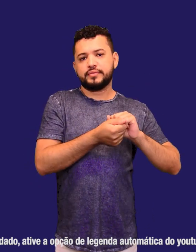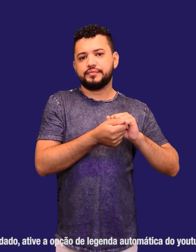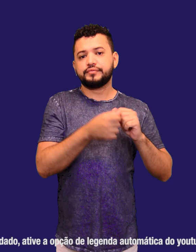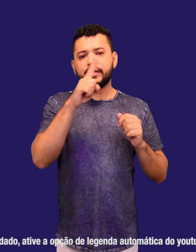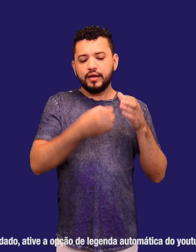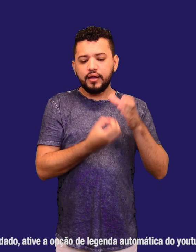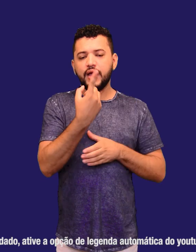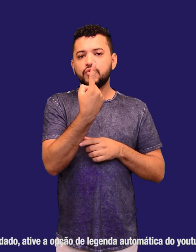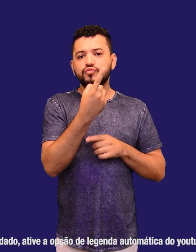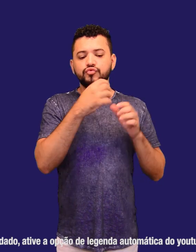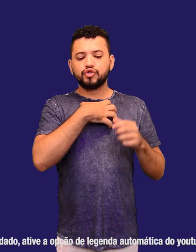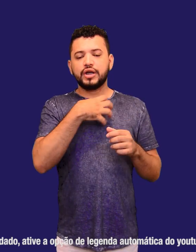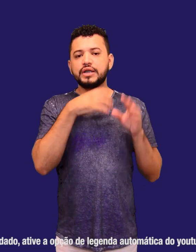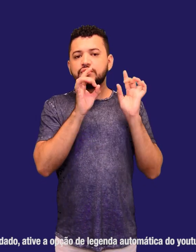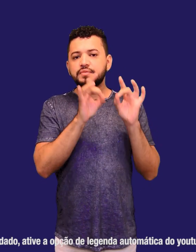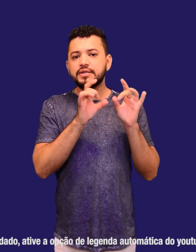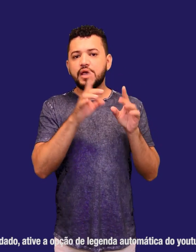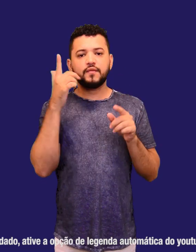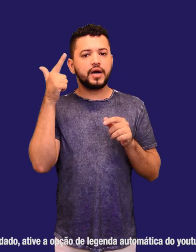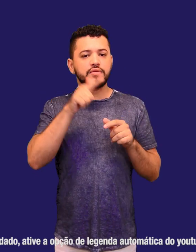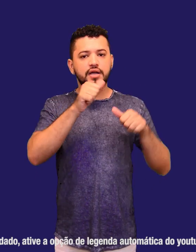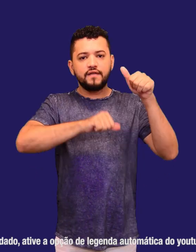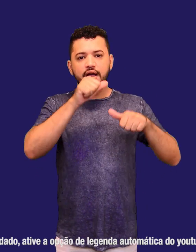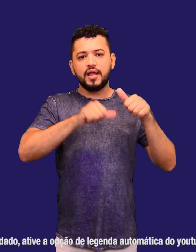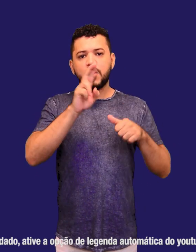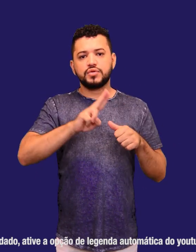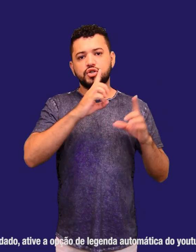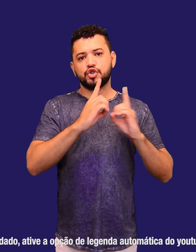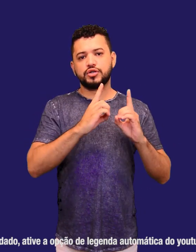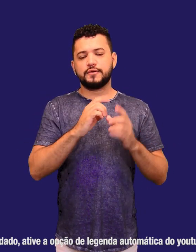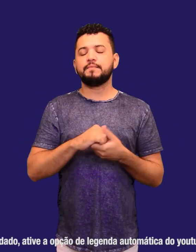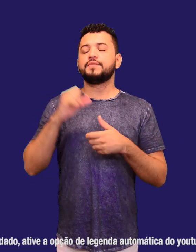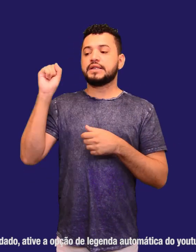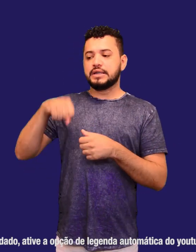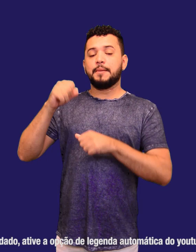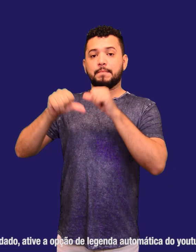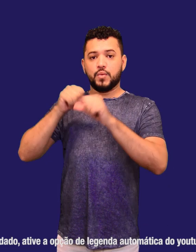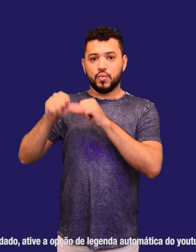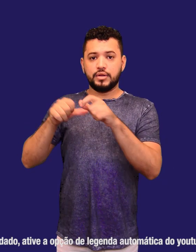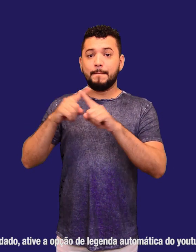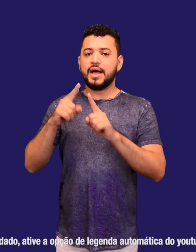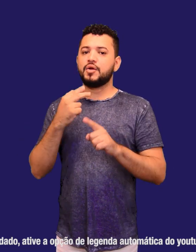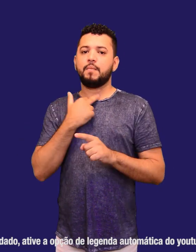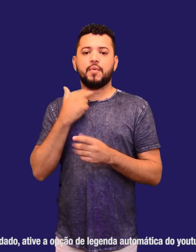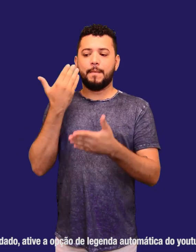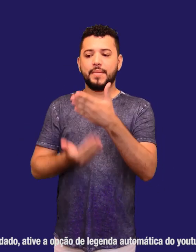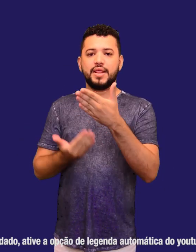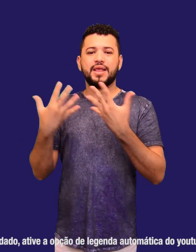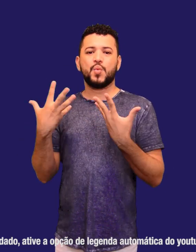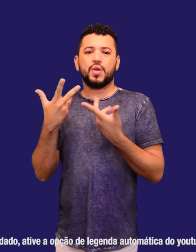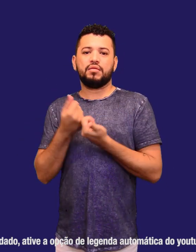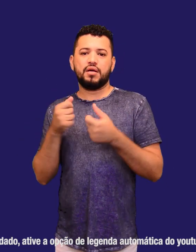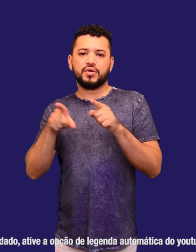mesmo, é criar um jeito específico de avaliar pelo digital, né? Sim, muda o processo, mas não pode perder a qualidade, né? A gente